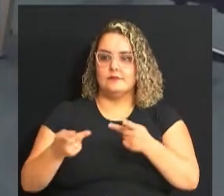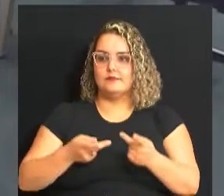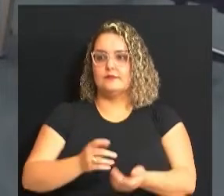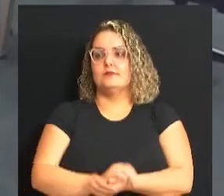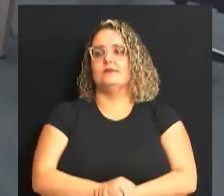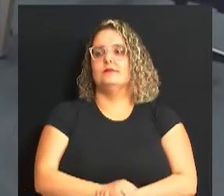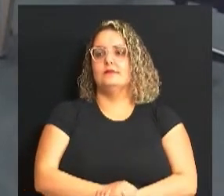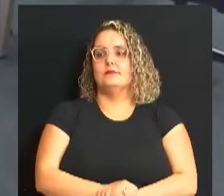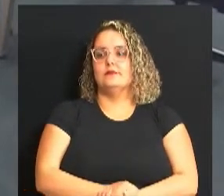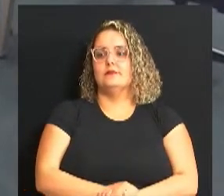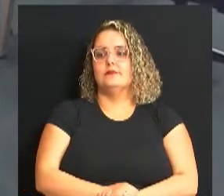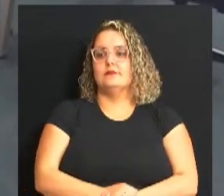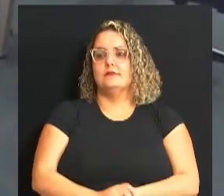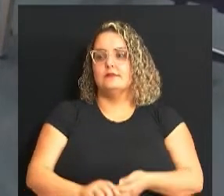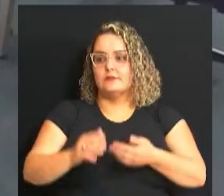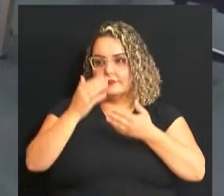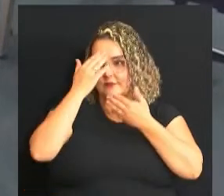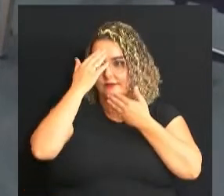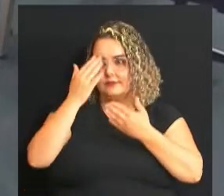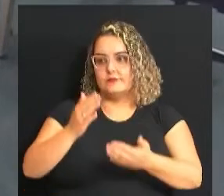Muito obrigado.